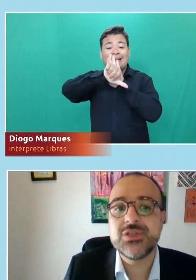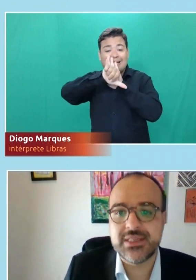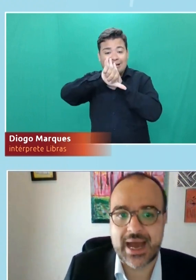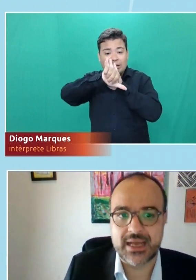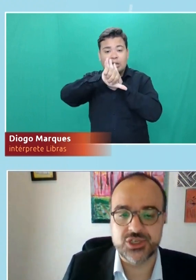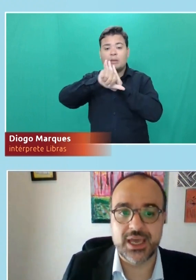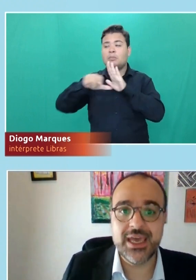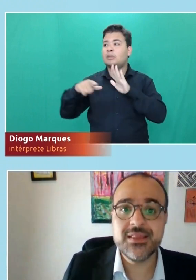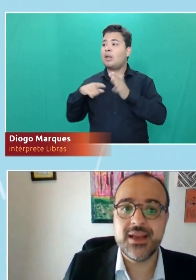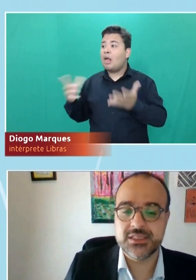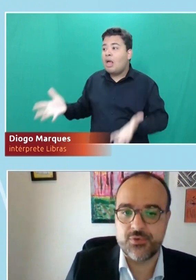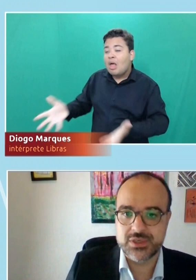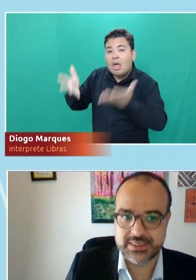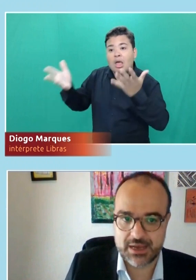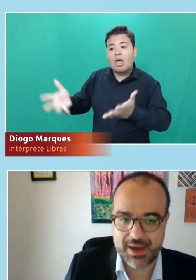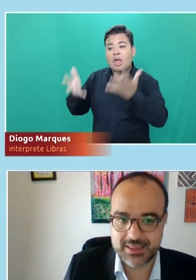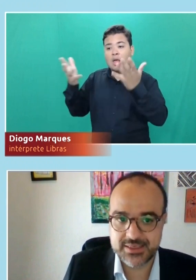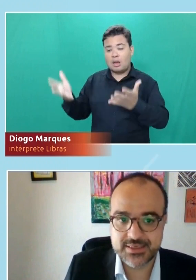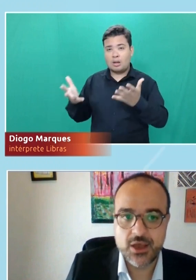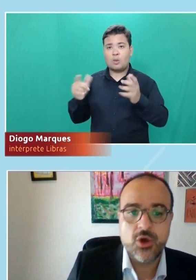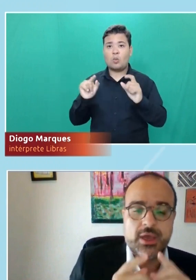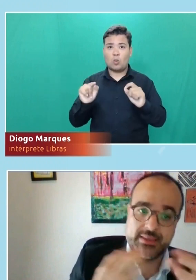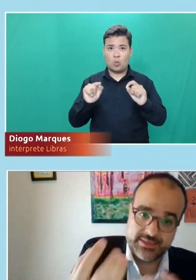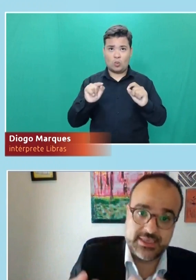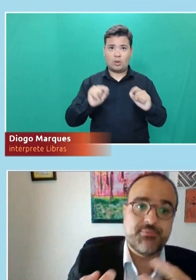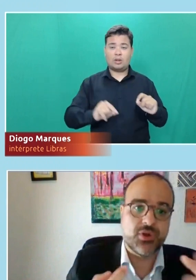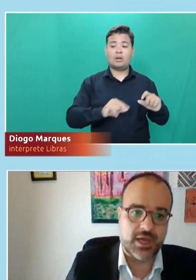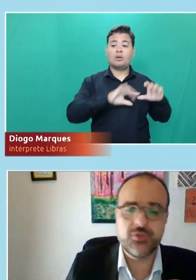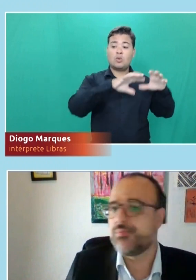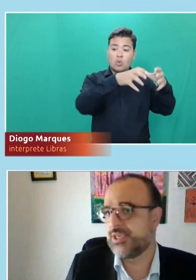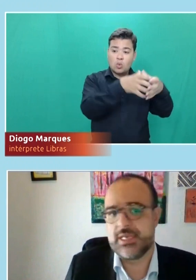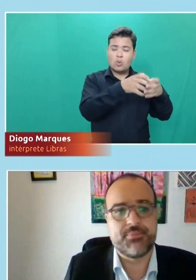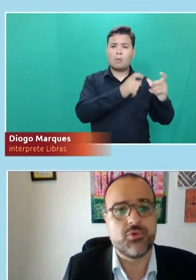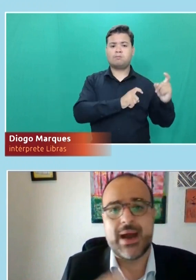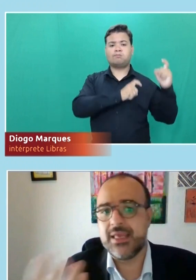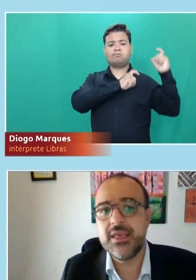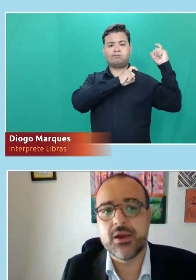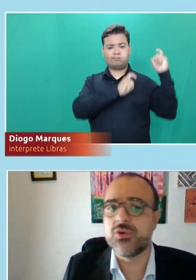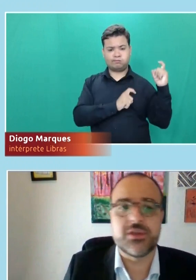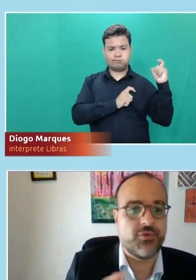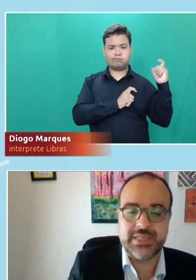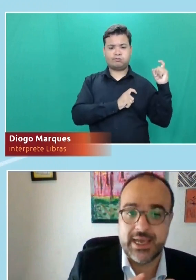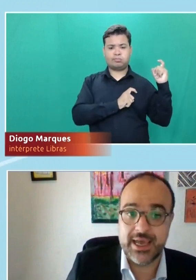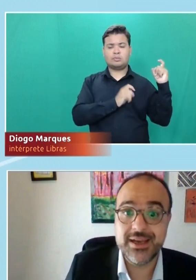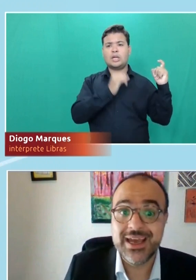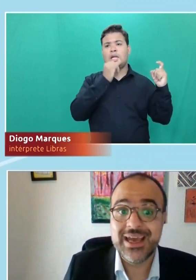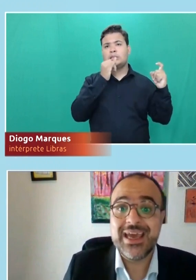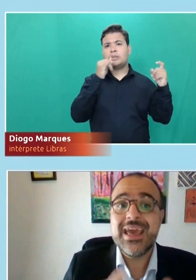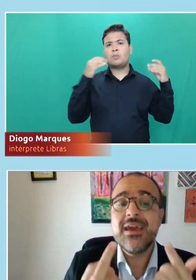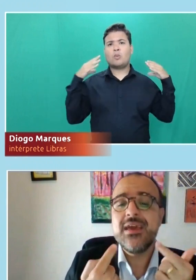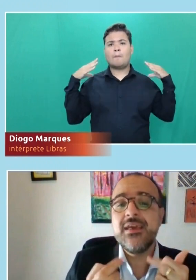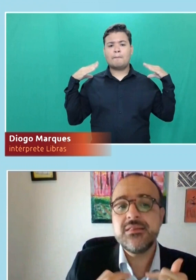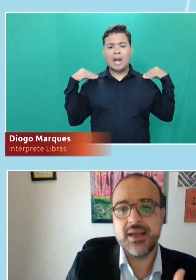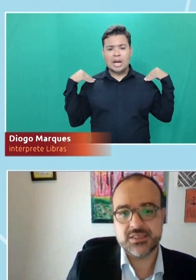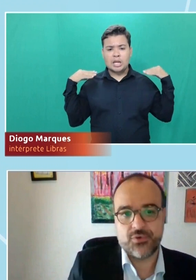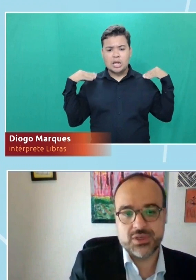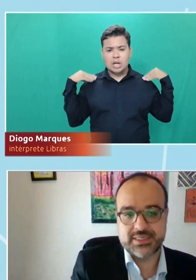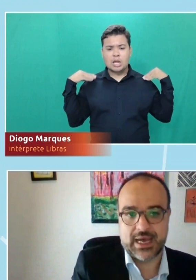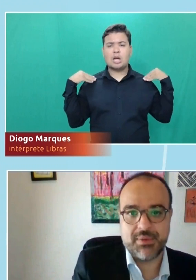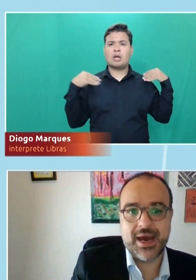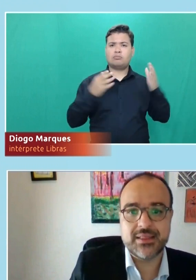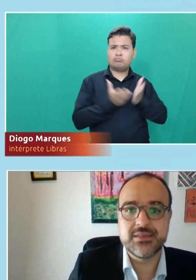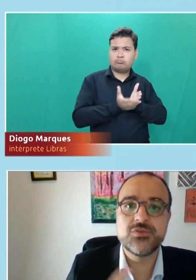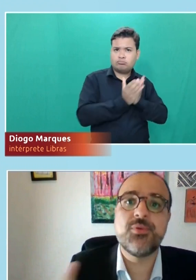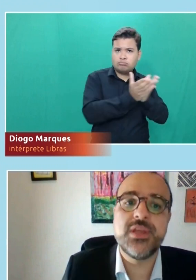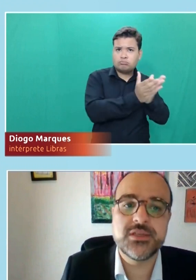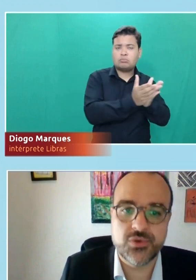tipo de animosidade entre as Forças Armadas, entre si, portanto, por exemplo, Marinha contra a Força Aérea, e entre as